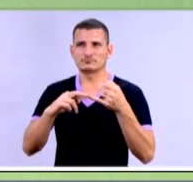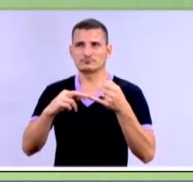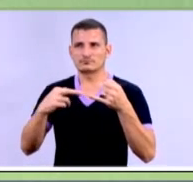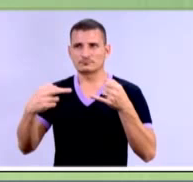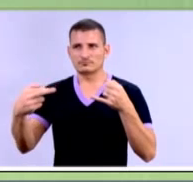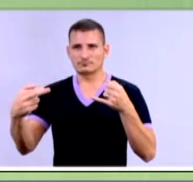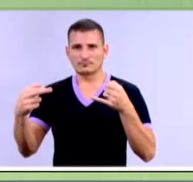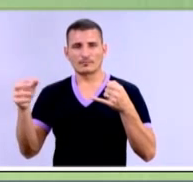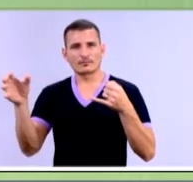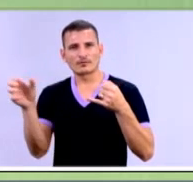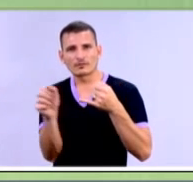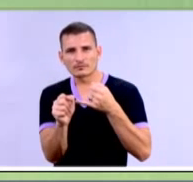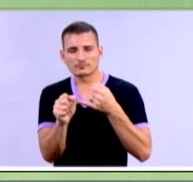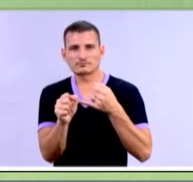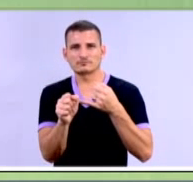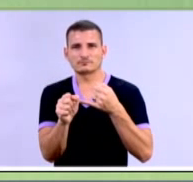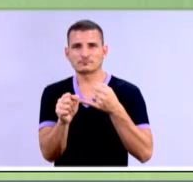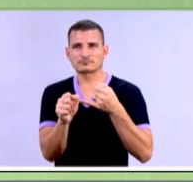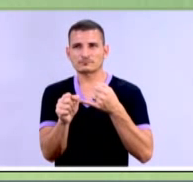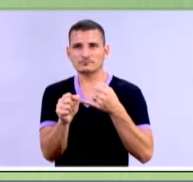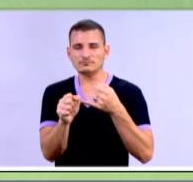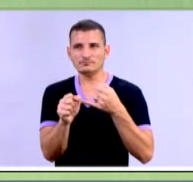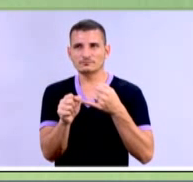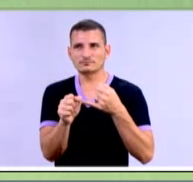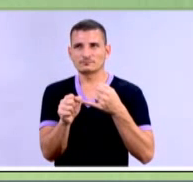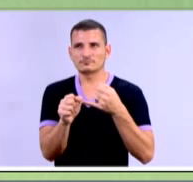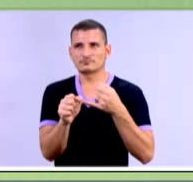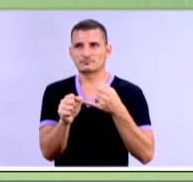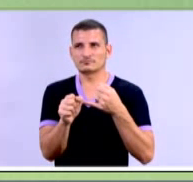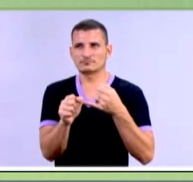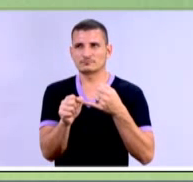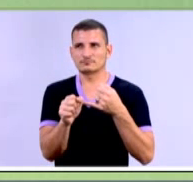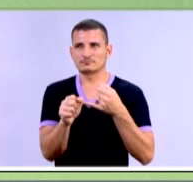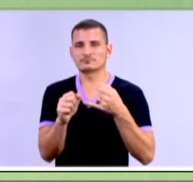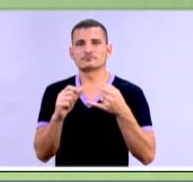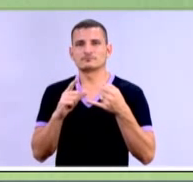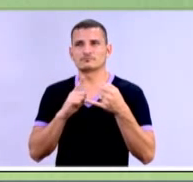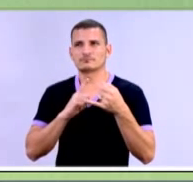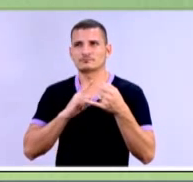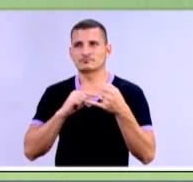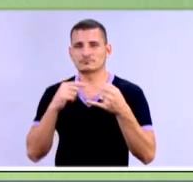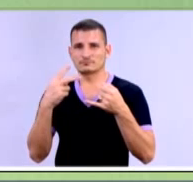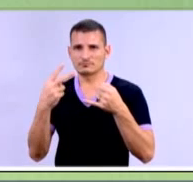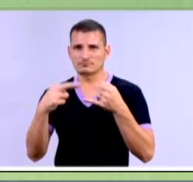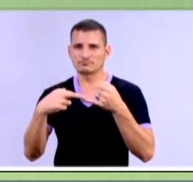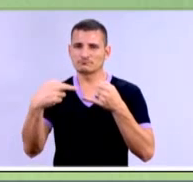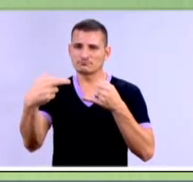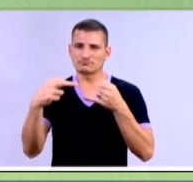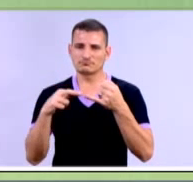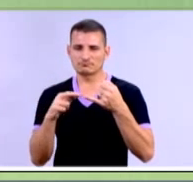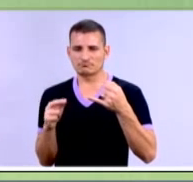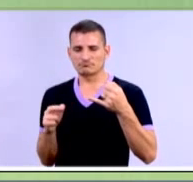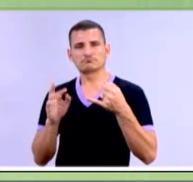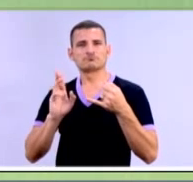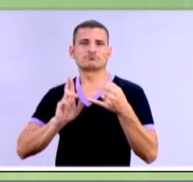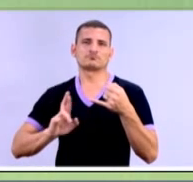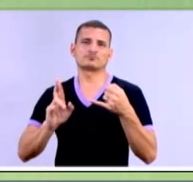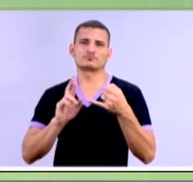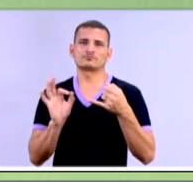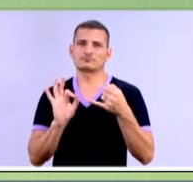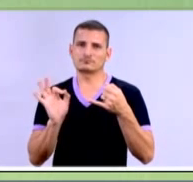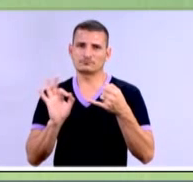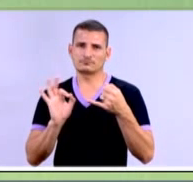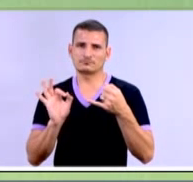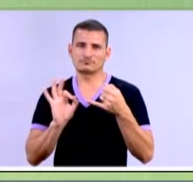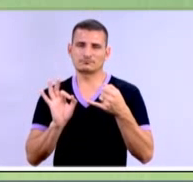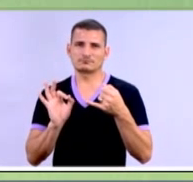sinal. Ou seja, nós estamos aí com mais 2 pares de fios sem uso, correto? Você está lá, tem